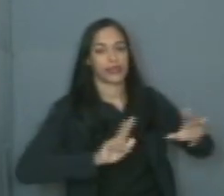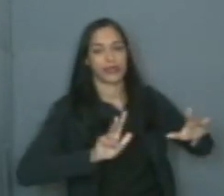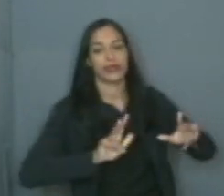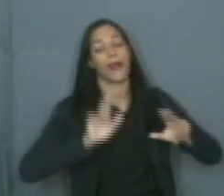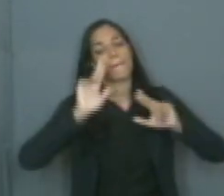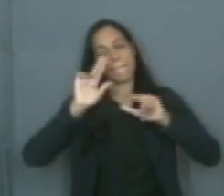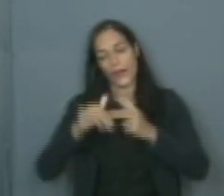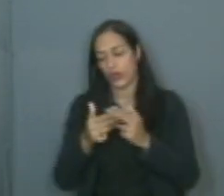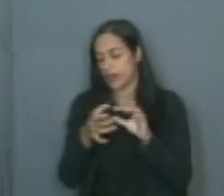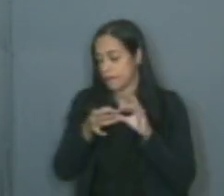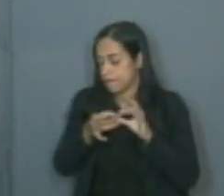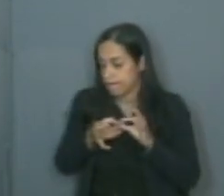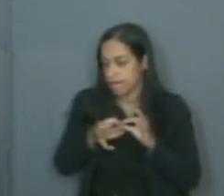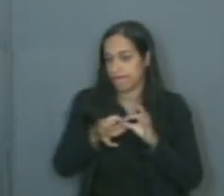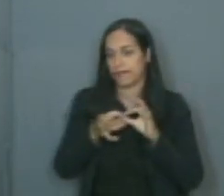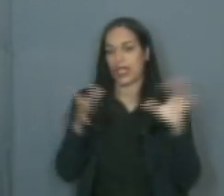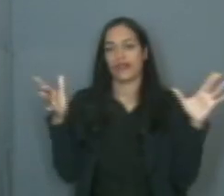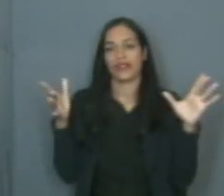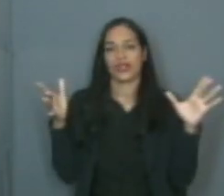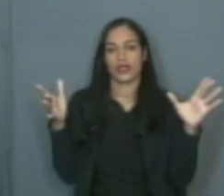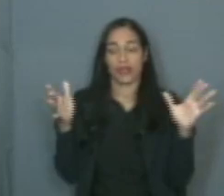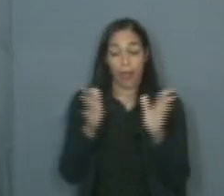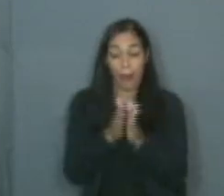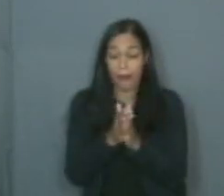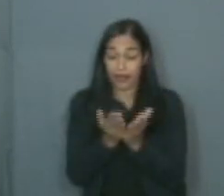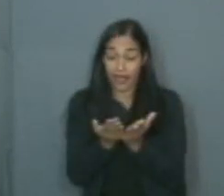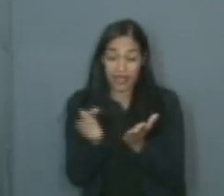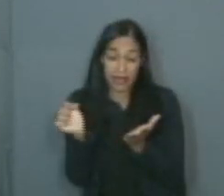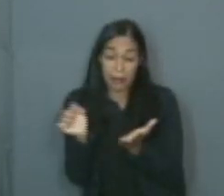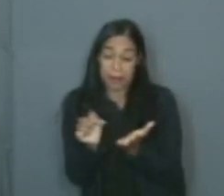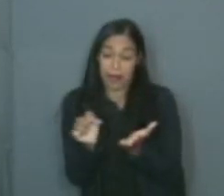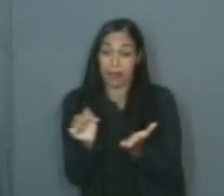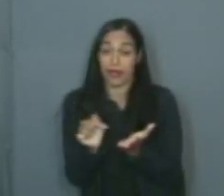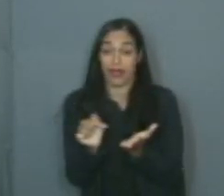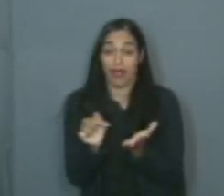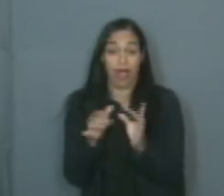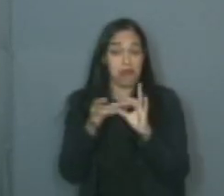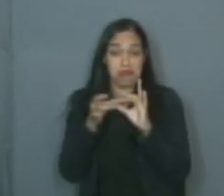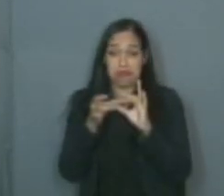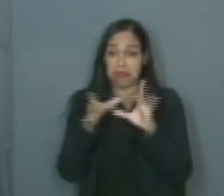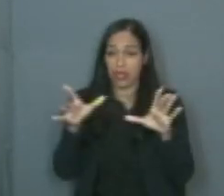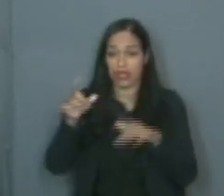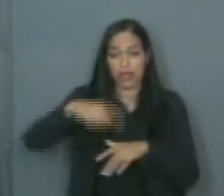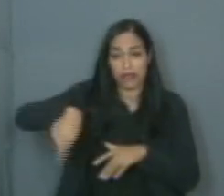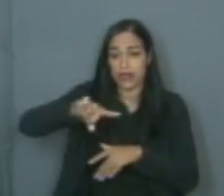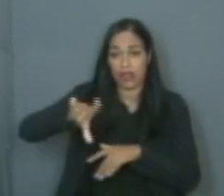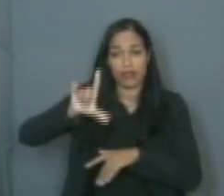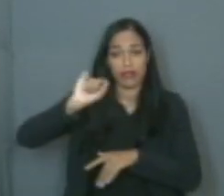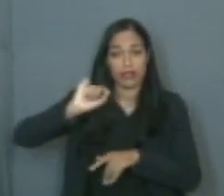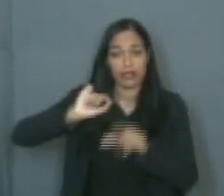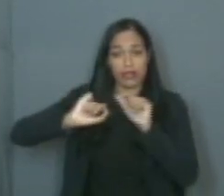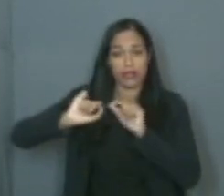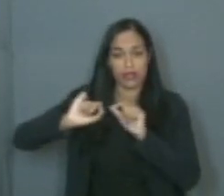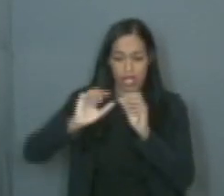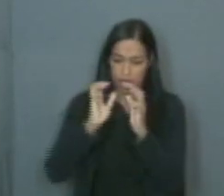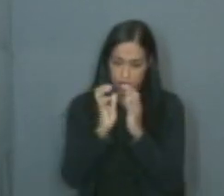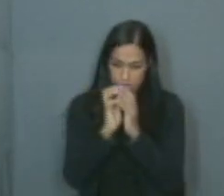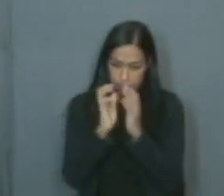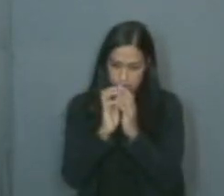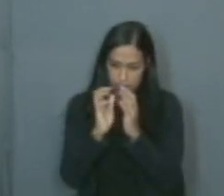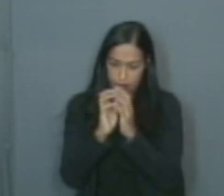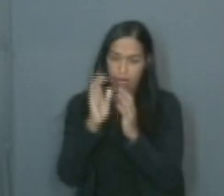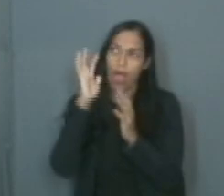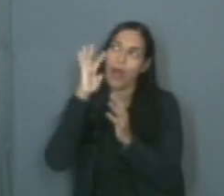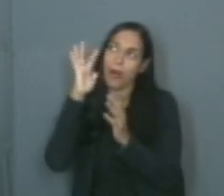isso o livre-arbítrio é bíblico. O livre-arbítrio é bíblico. Você pode imaginar um Recife de uma forma